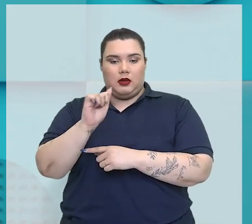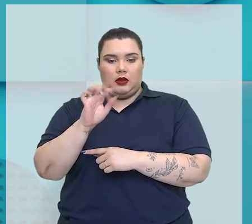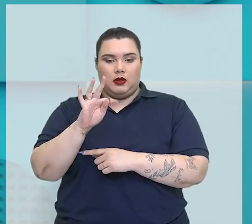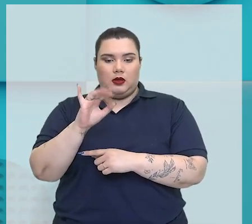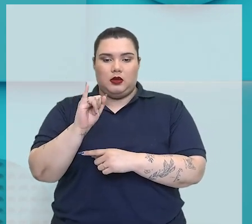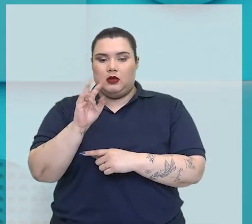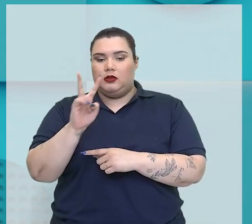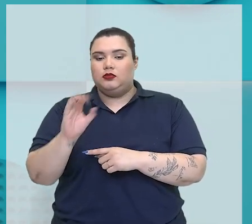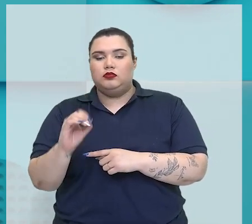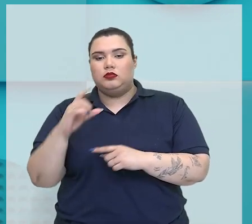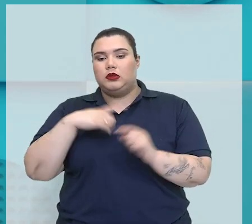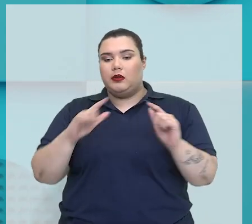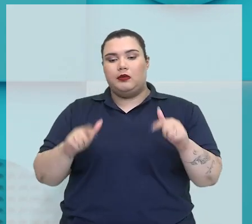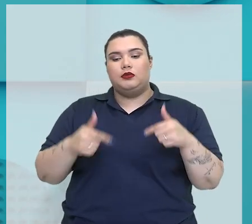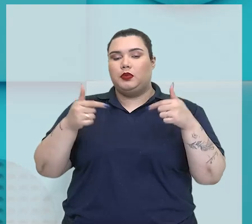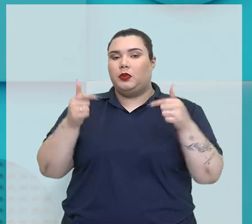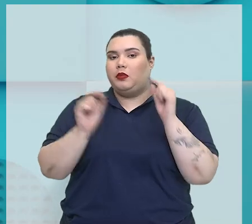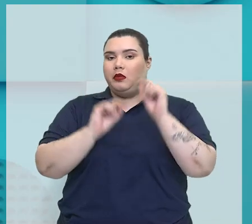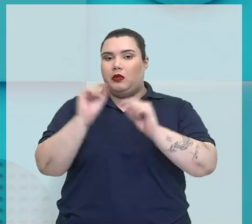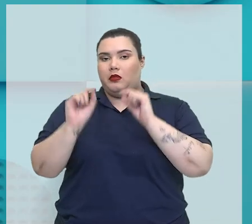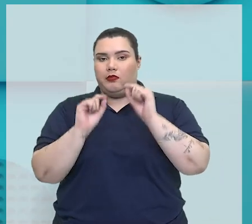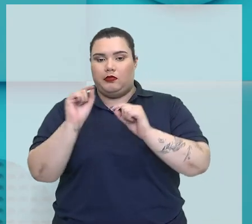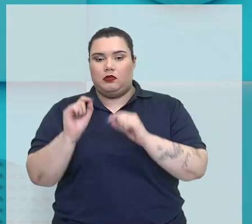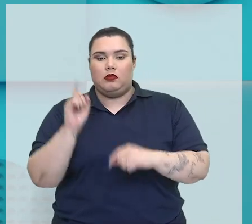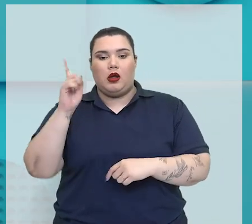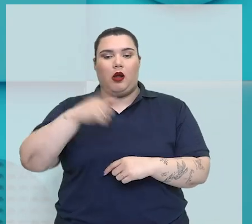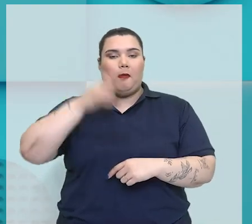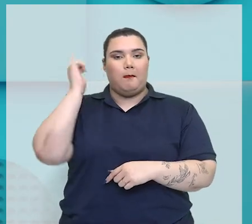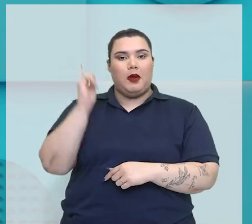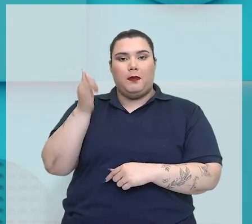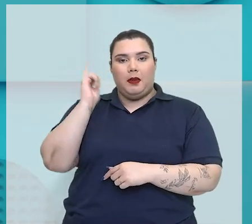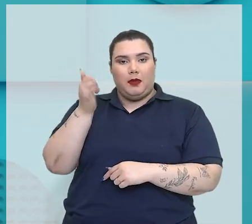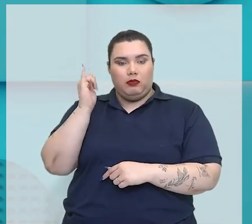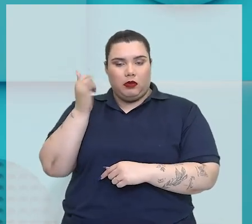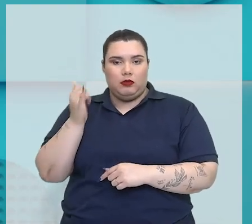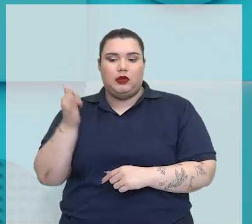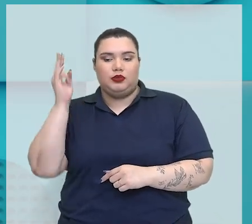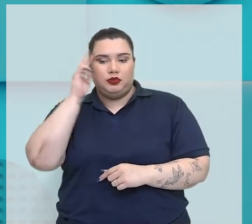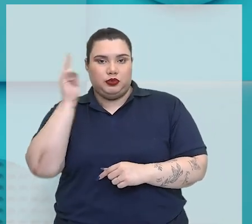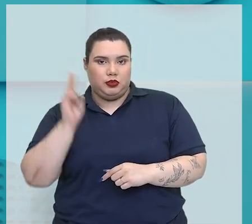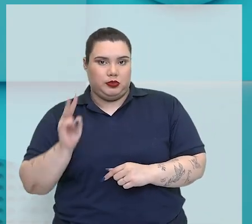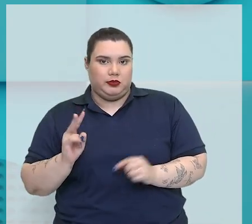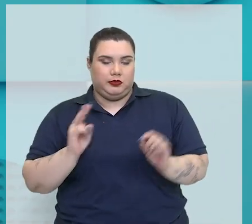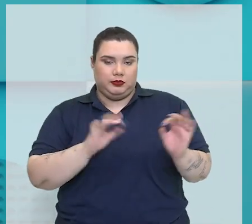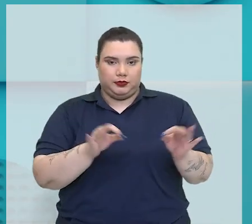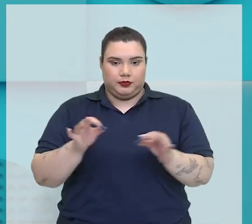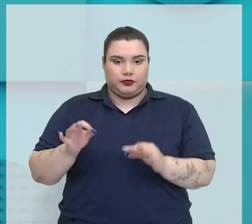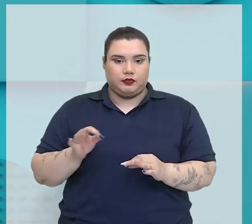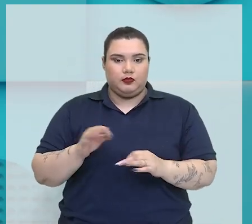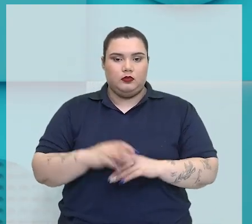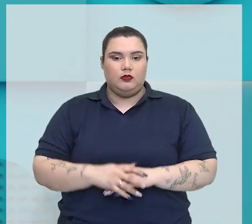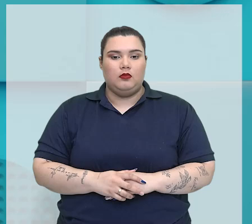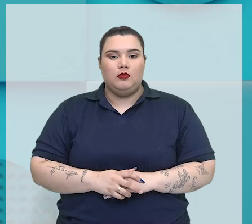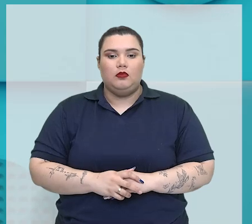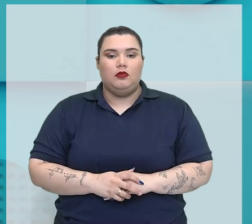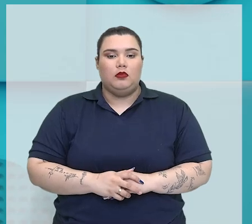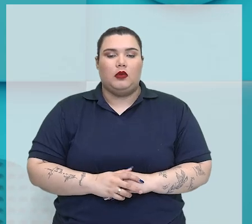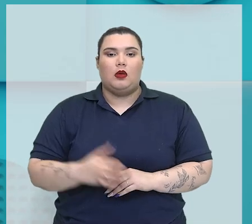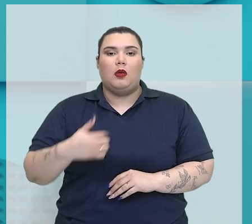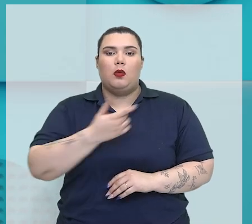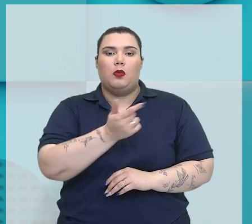Né? O narrativo, ele vai, já está dizendo, narrar, né? Contar fatos.